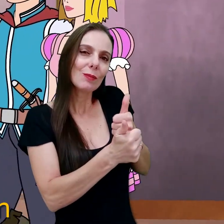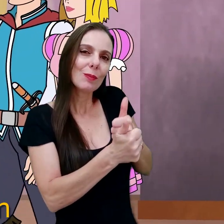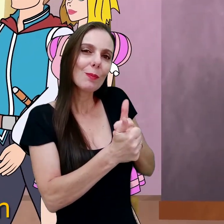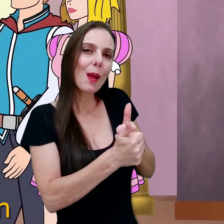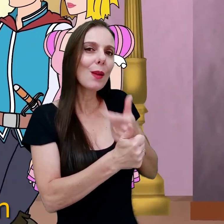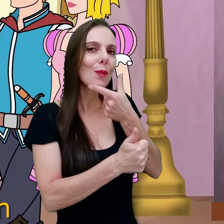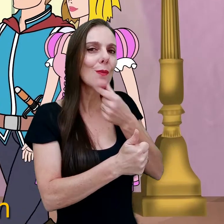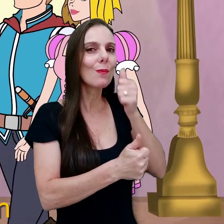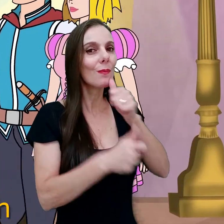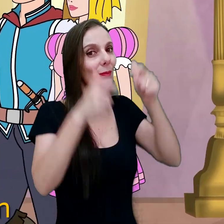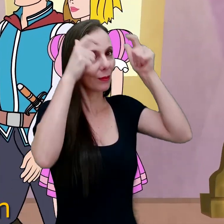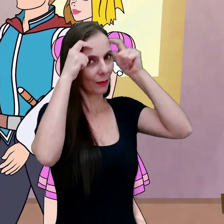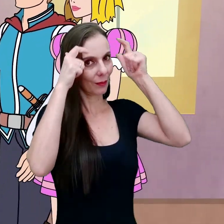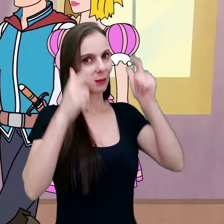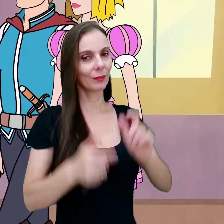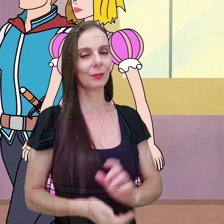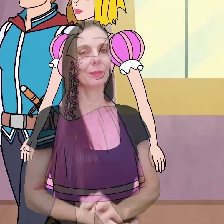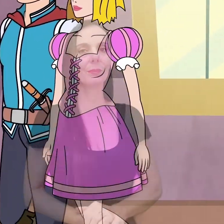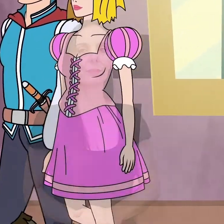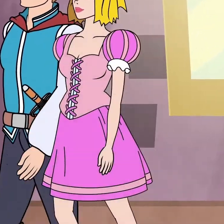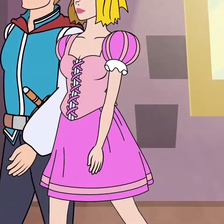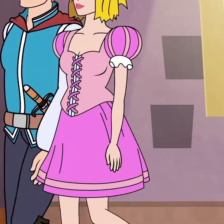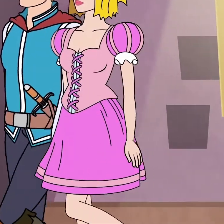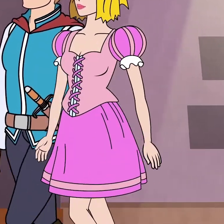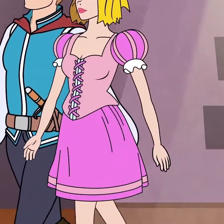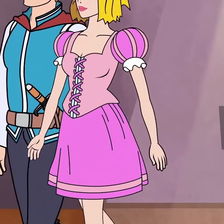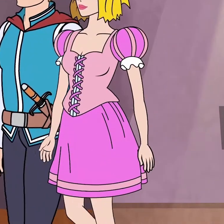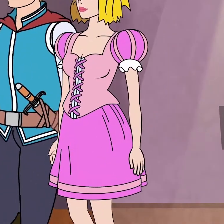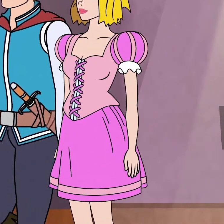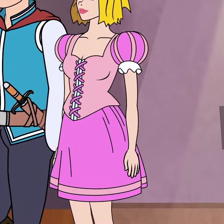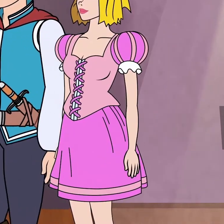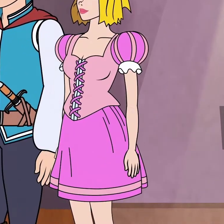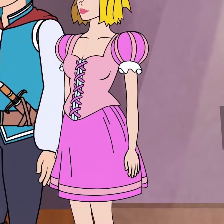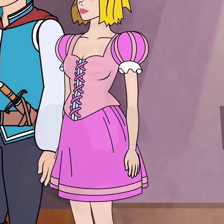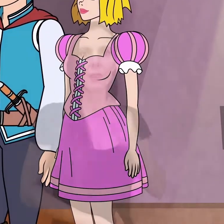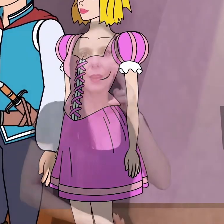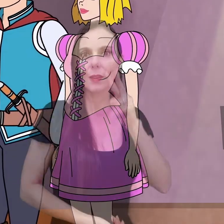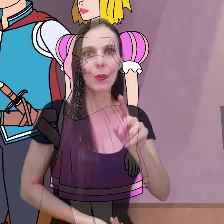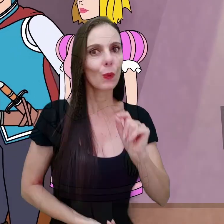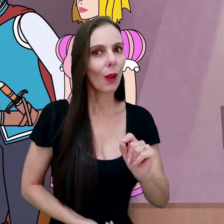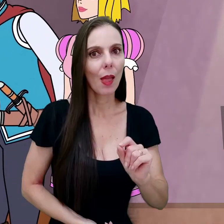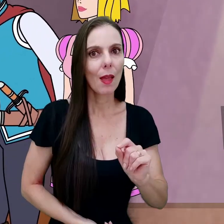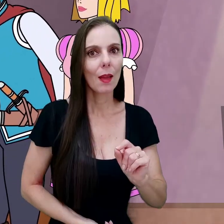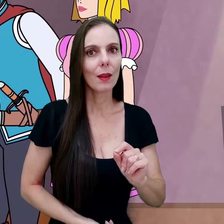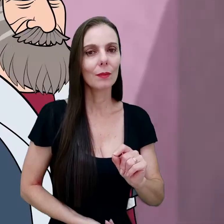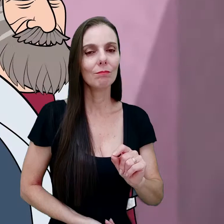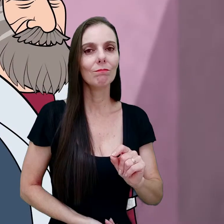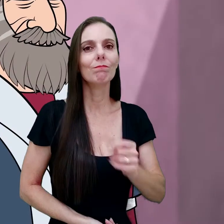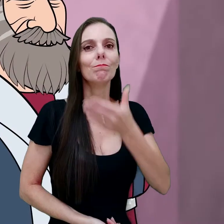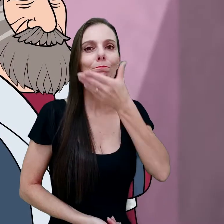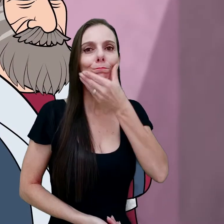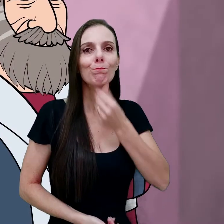E os dois se aproximaram do rei e da rainha. E o que ele vê?